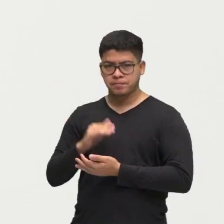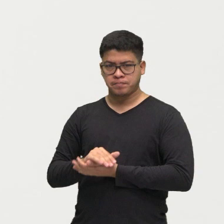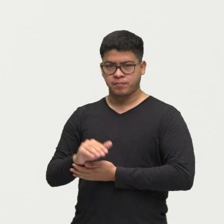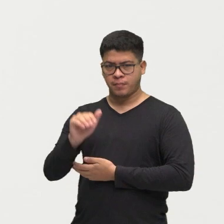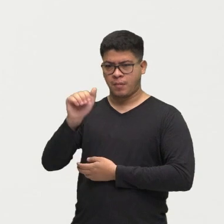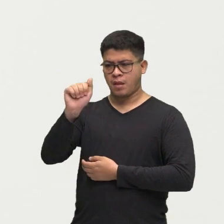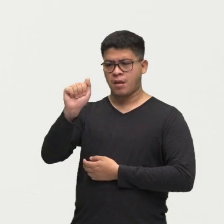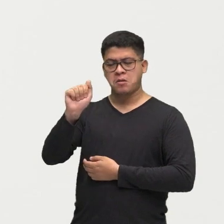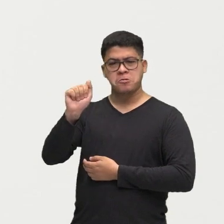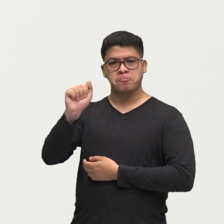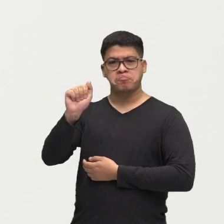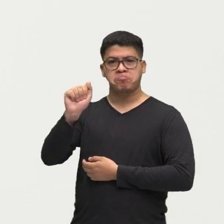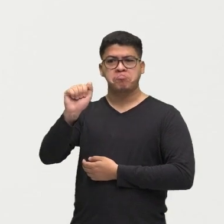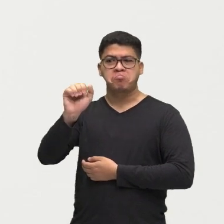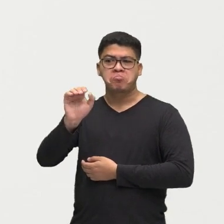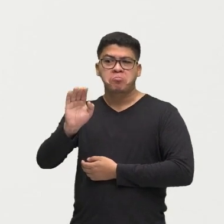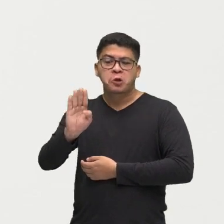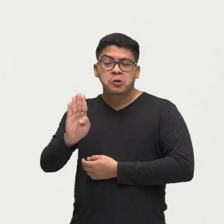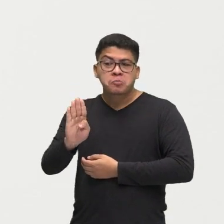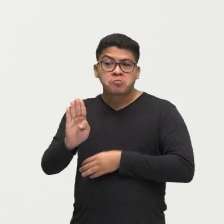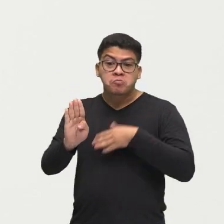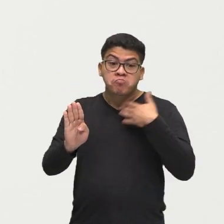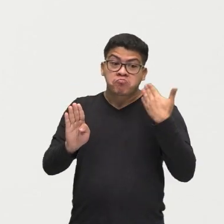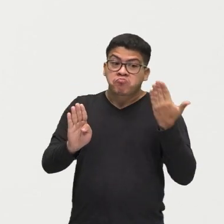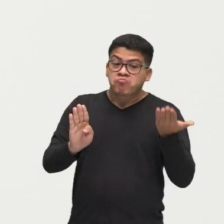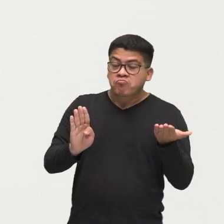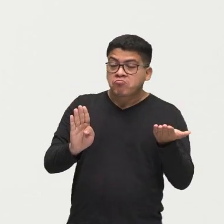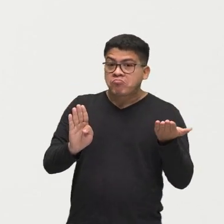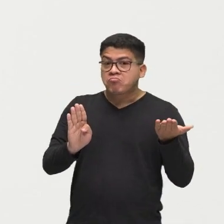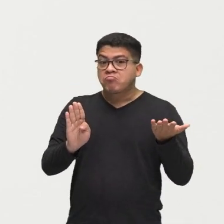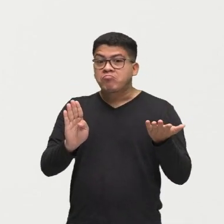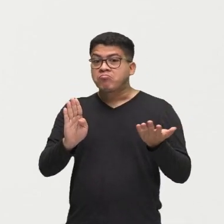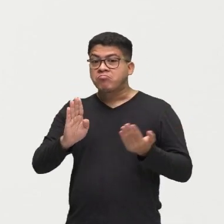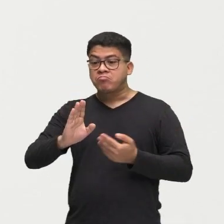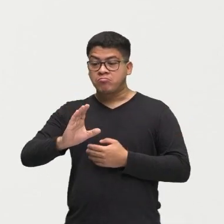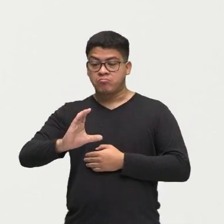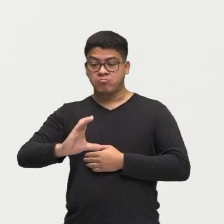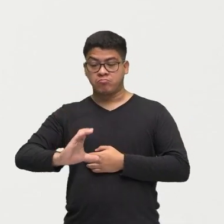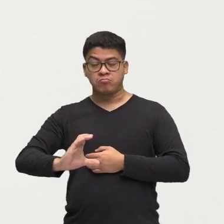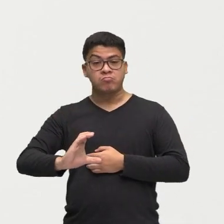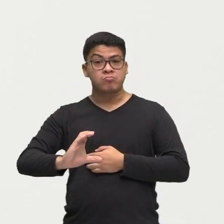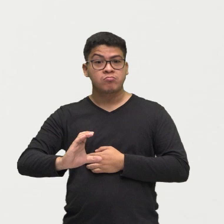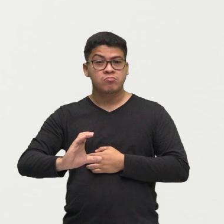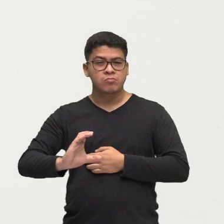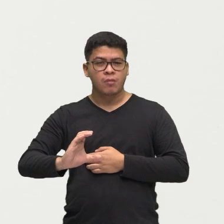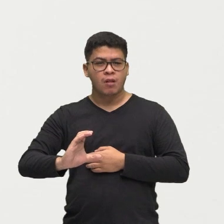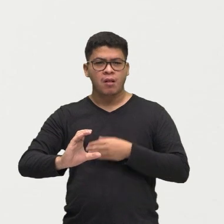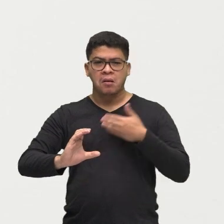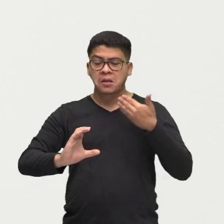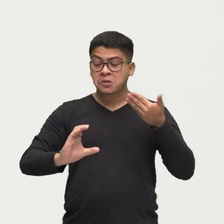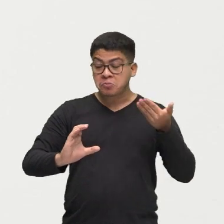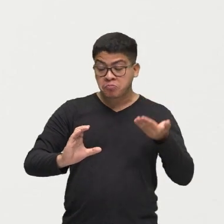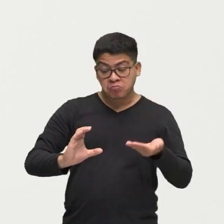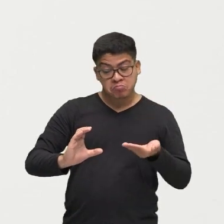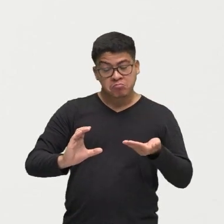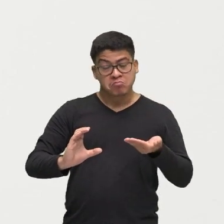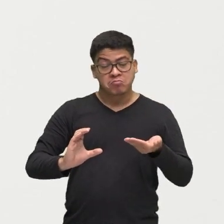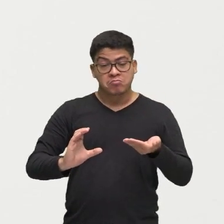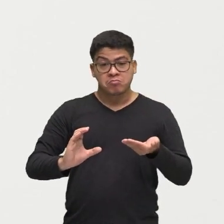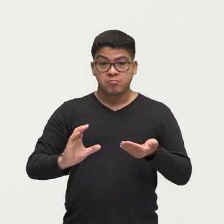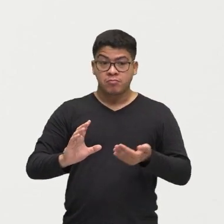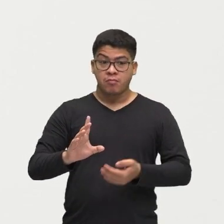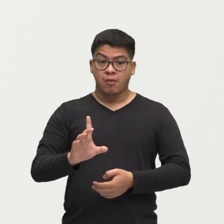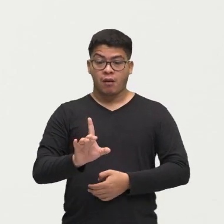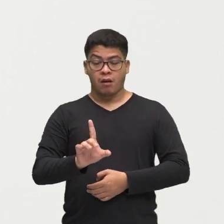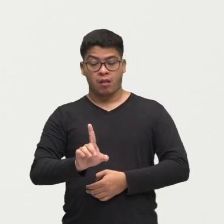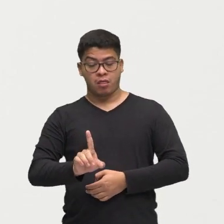could sleep? Ou letra B que vai utilizar a forma infinitiva could to sleep? Ou a letra C